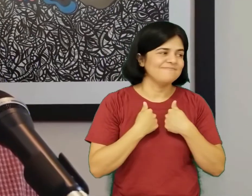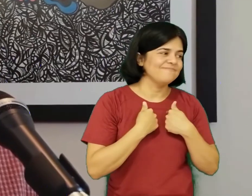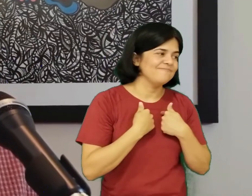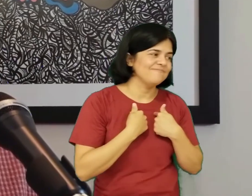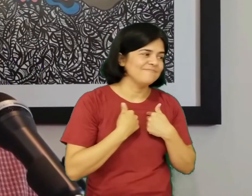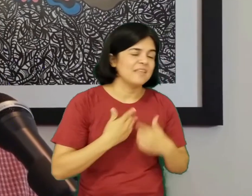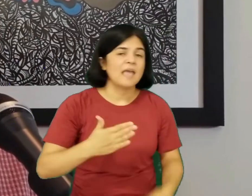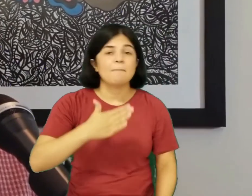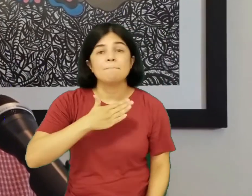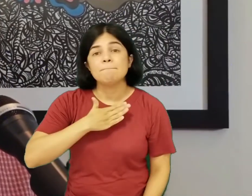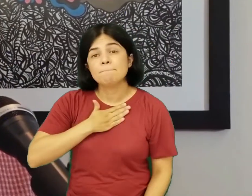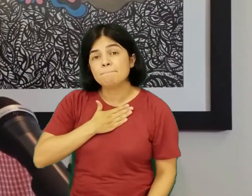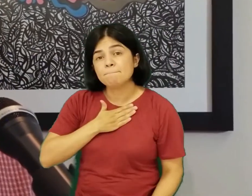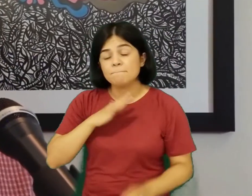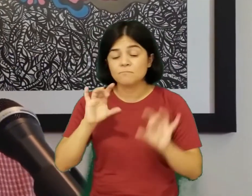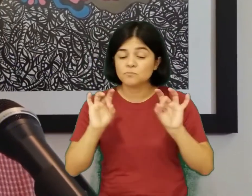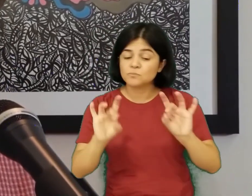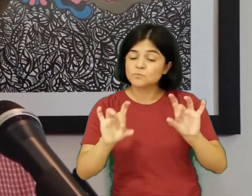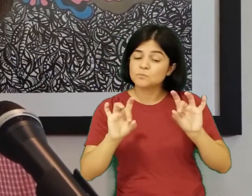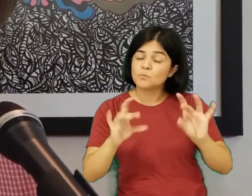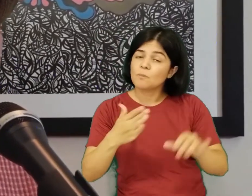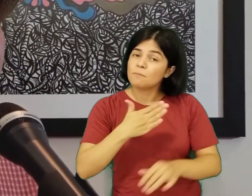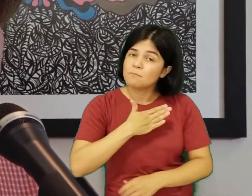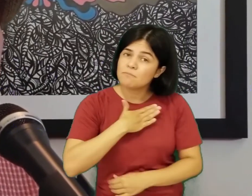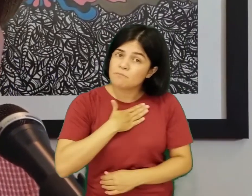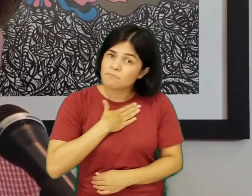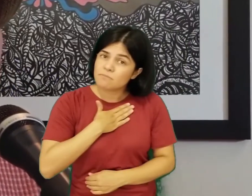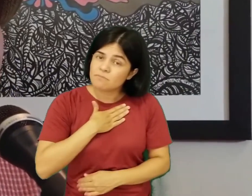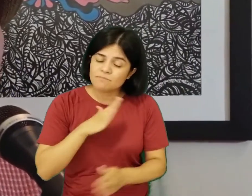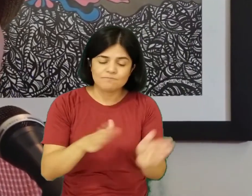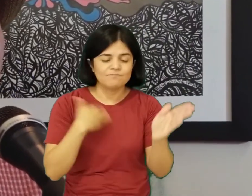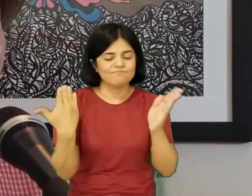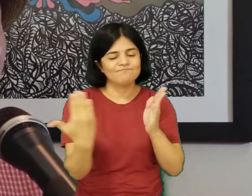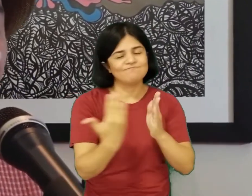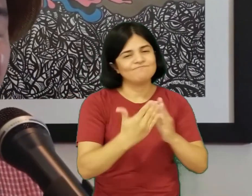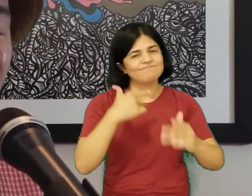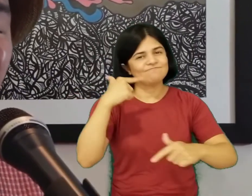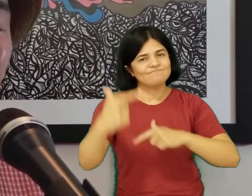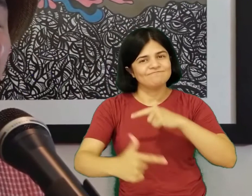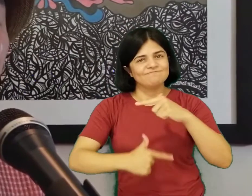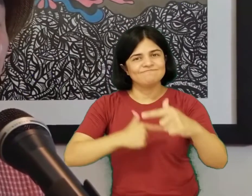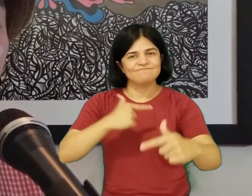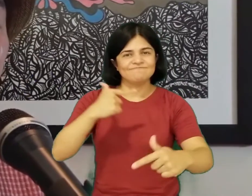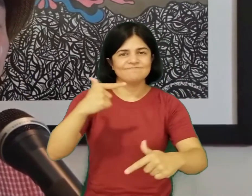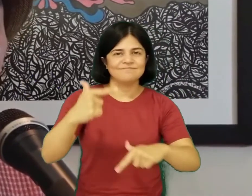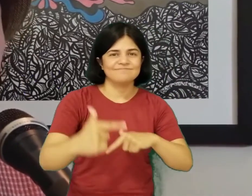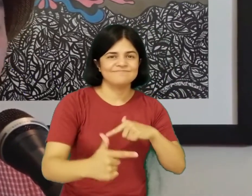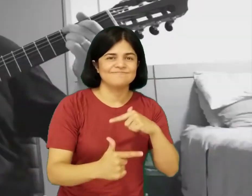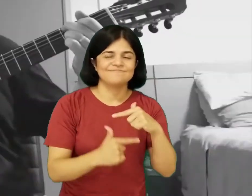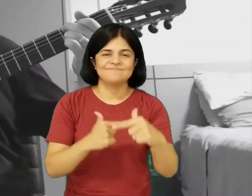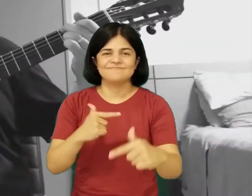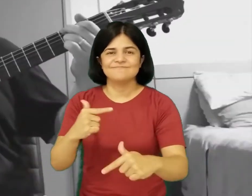É meu, somente meu, todo trabalho,